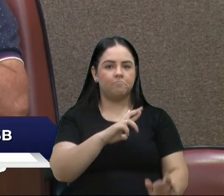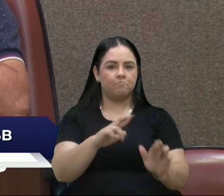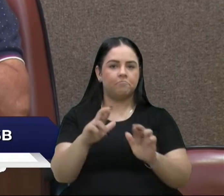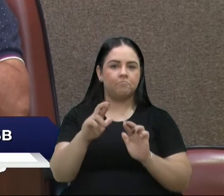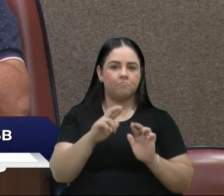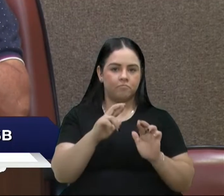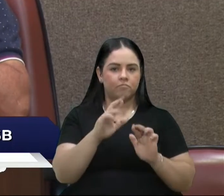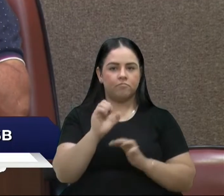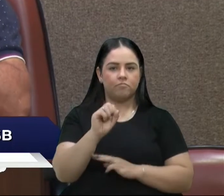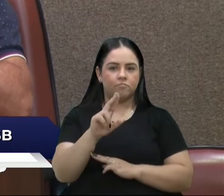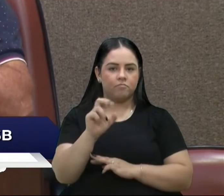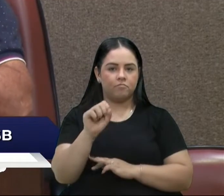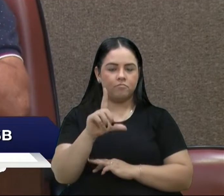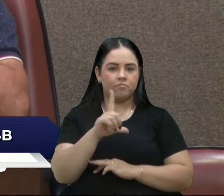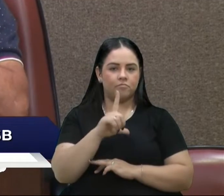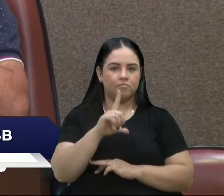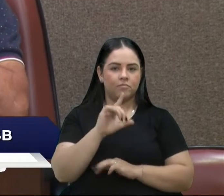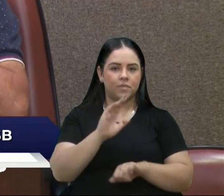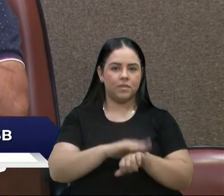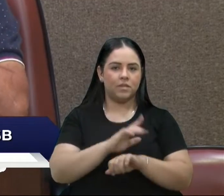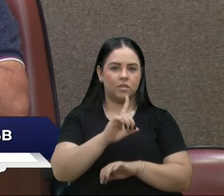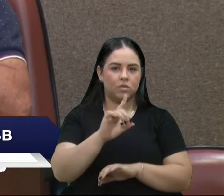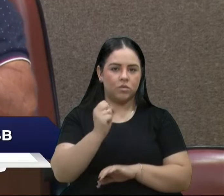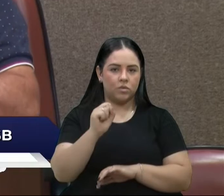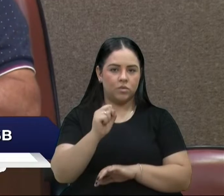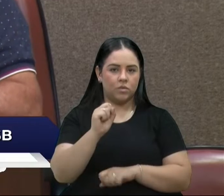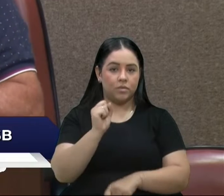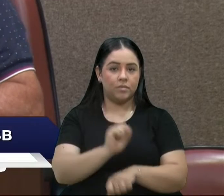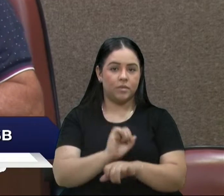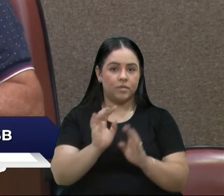tem mais 18 aguardando leitos.